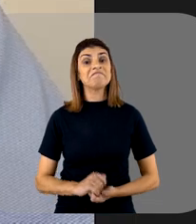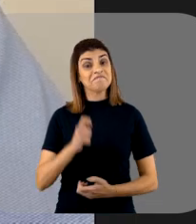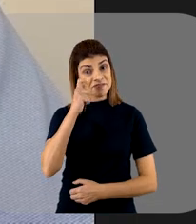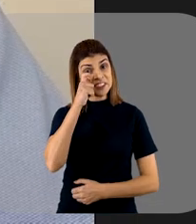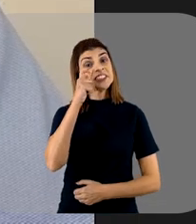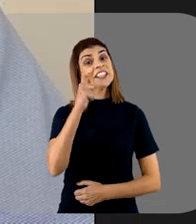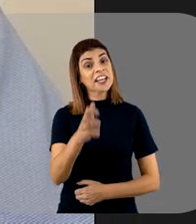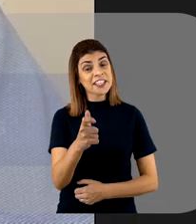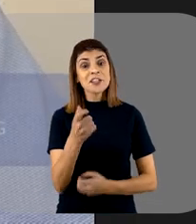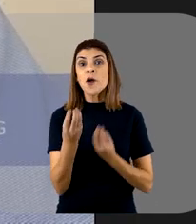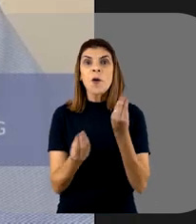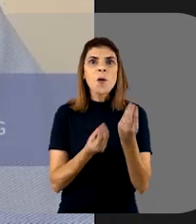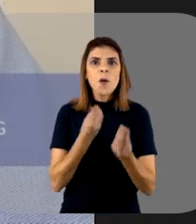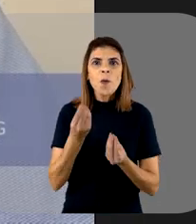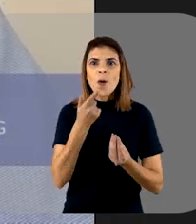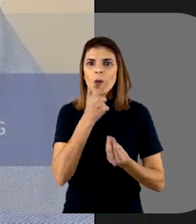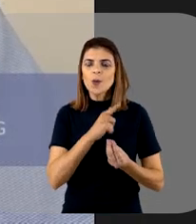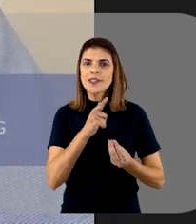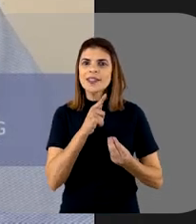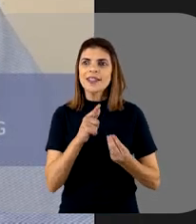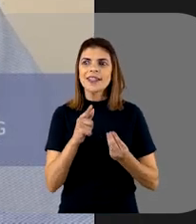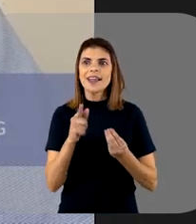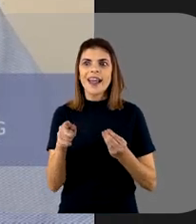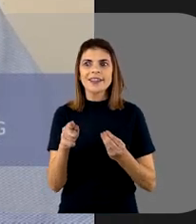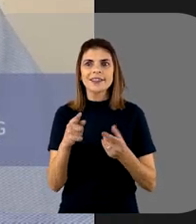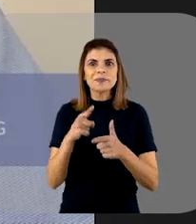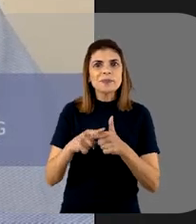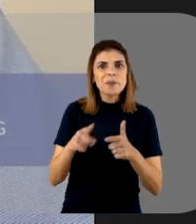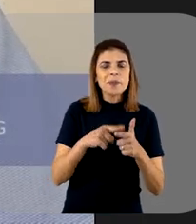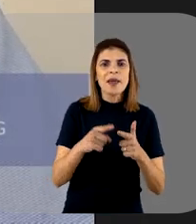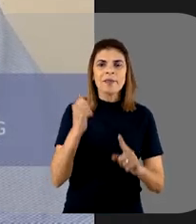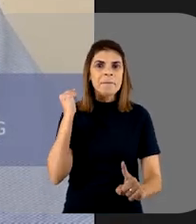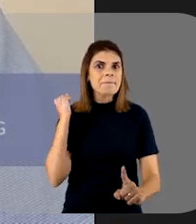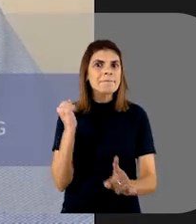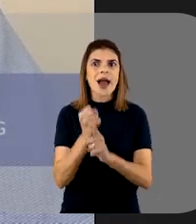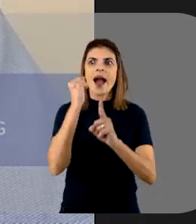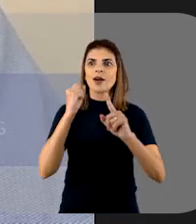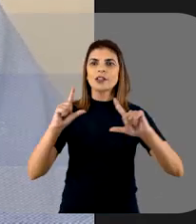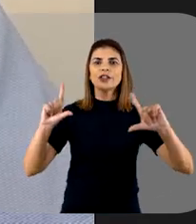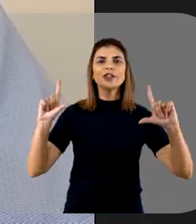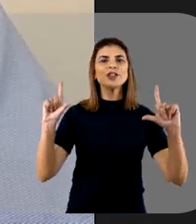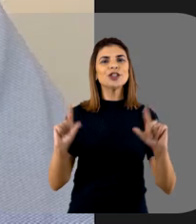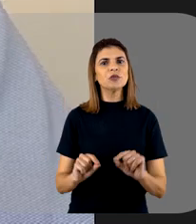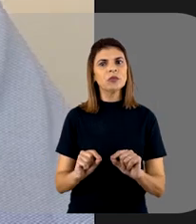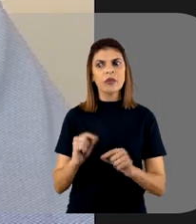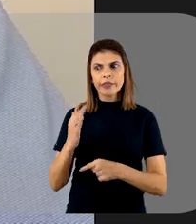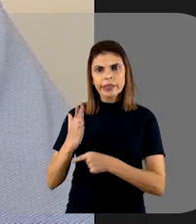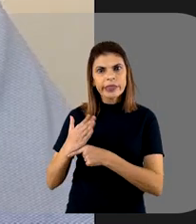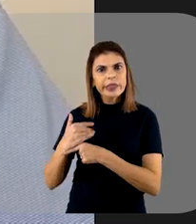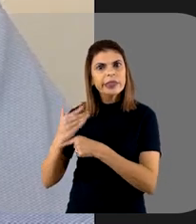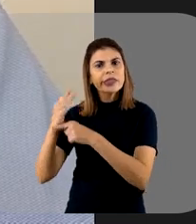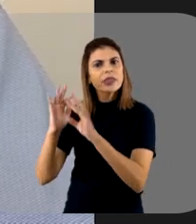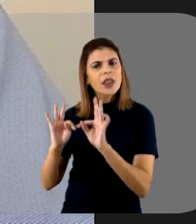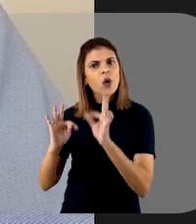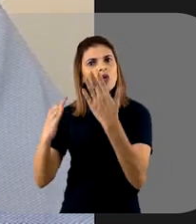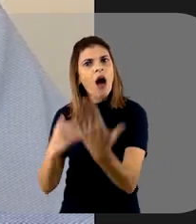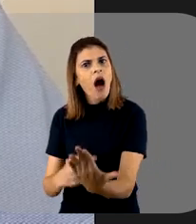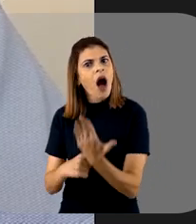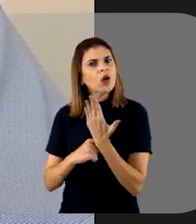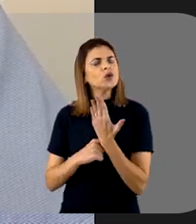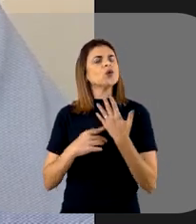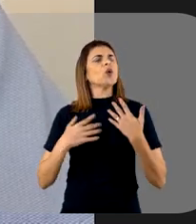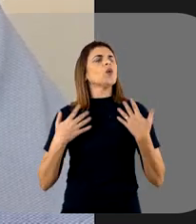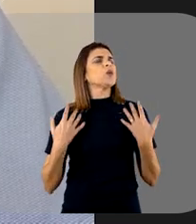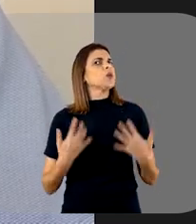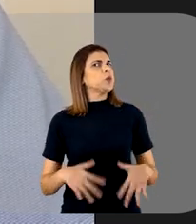Mas foi muito interessante como que, para reduzir esses aspectos e esses impactos, os meios tecnológicos ajudaram